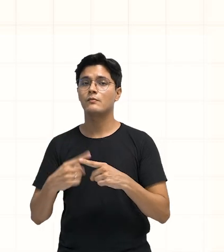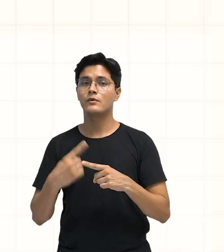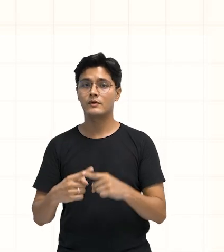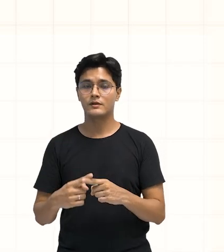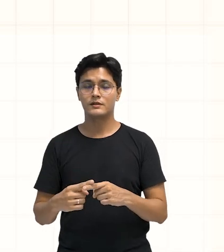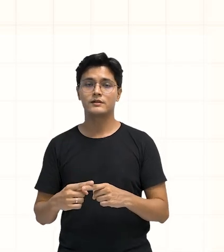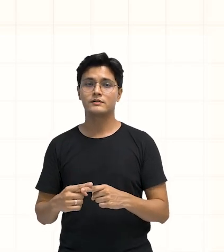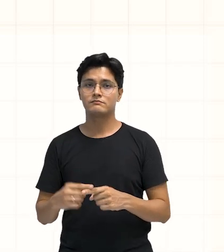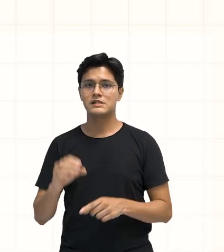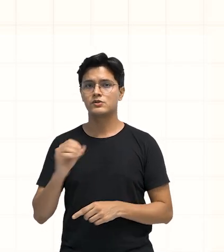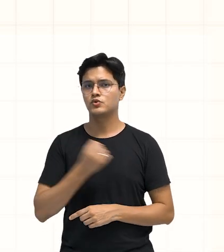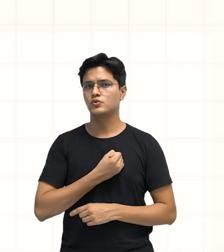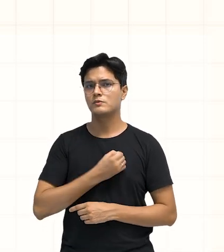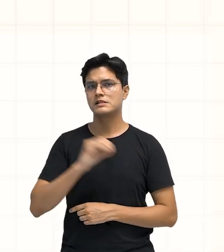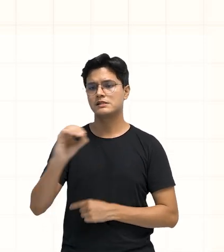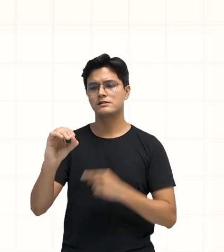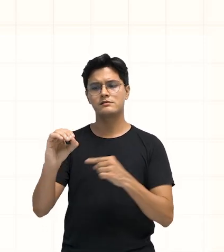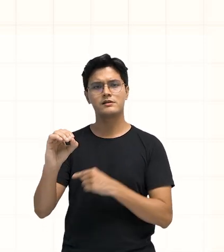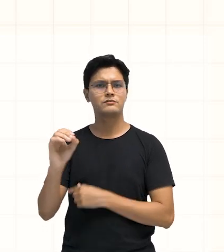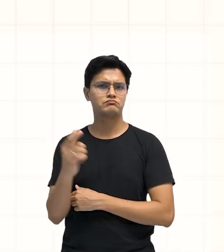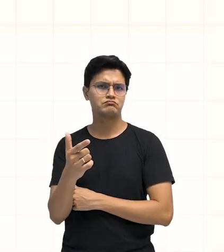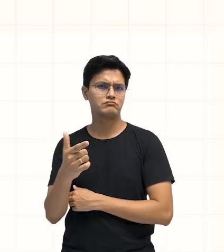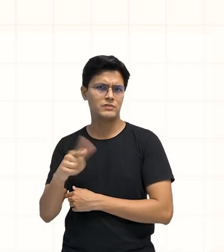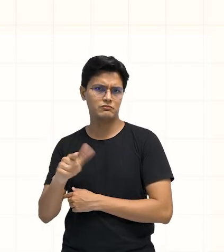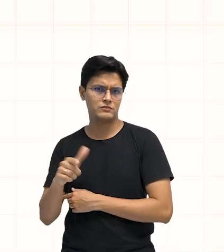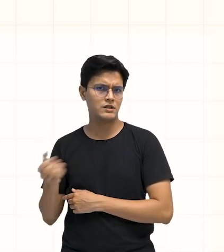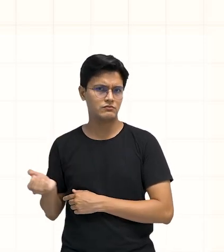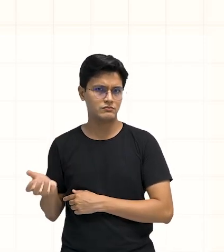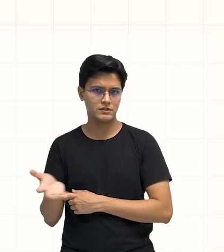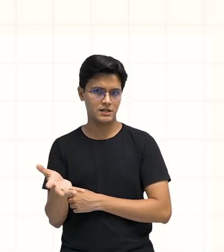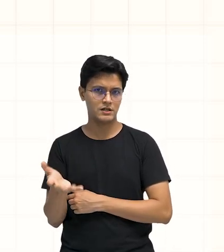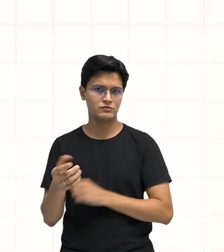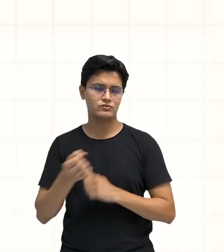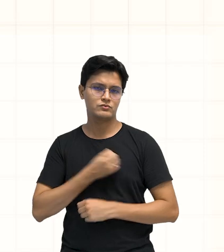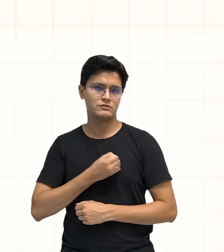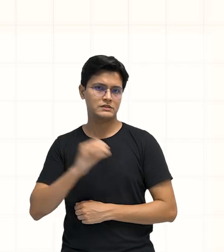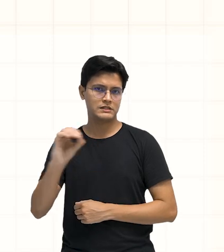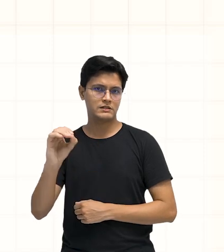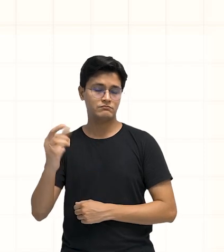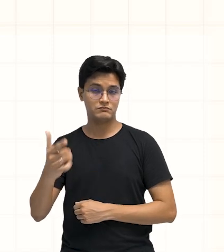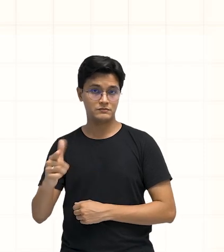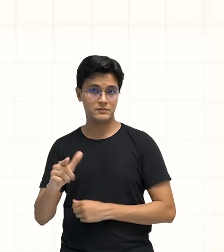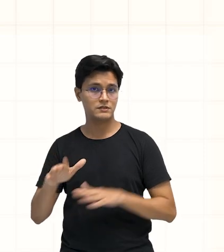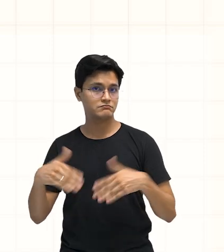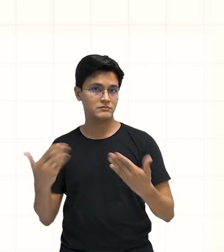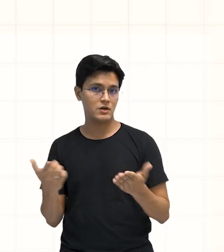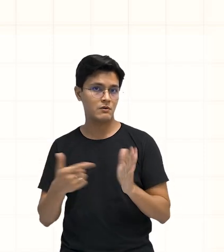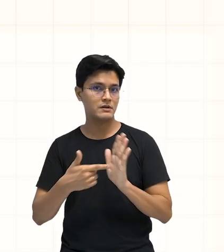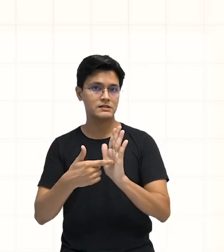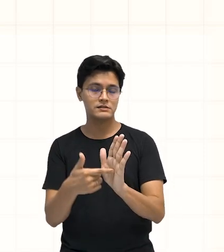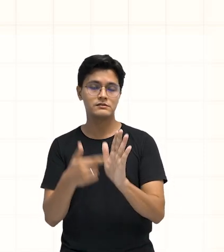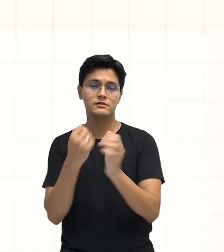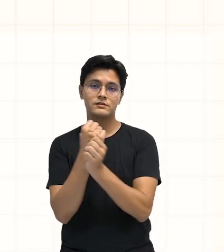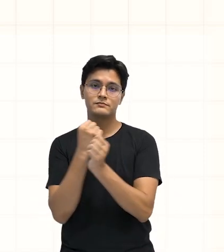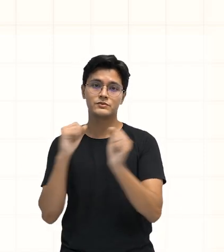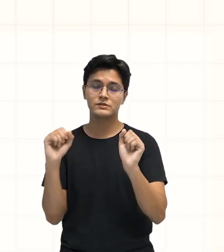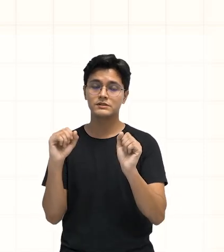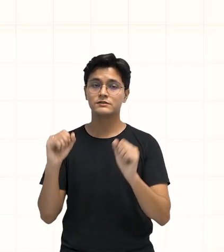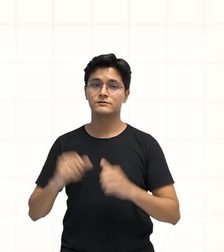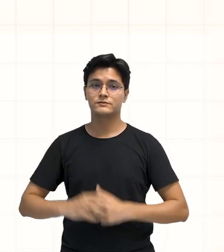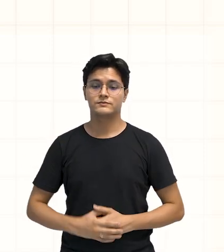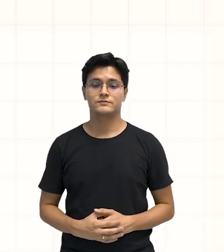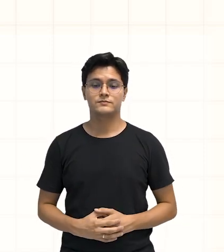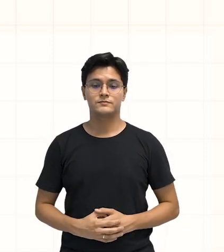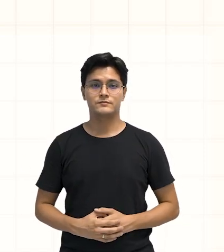tenho o número 0 no dado, então esse número ele não pode sair. Portanto, tem um evento